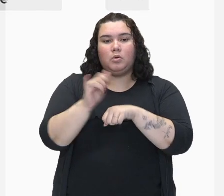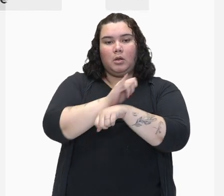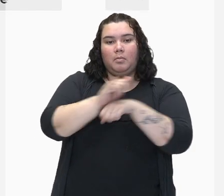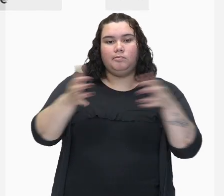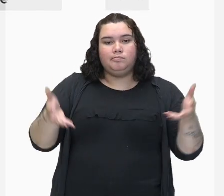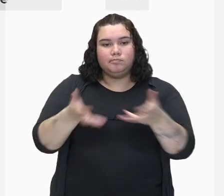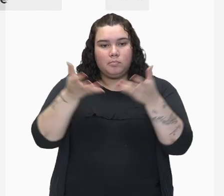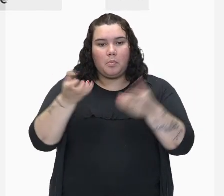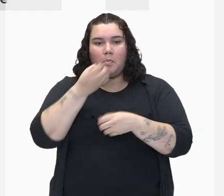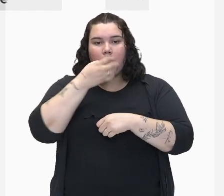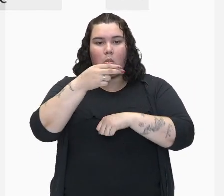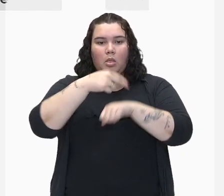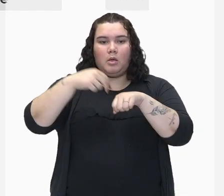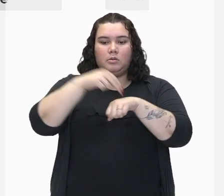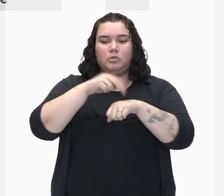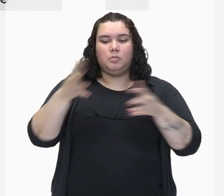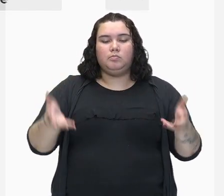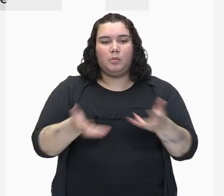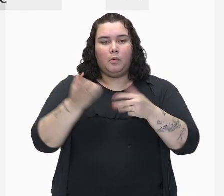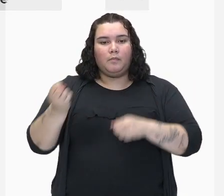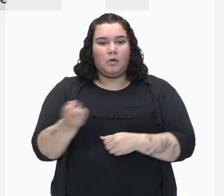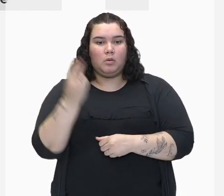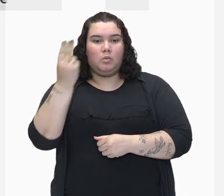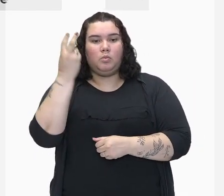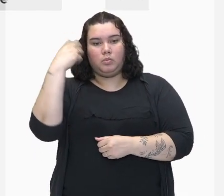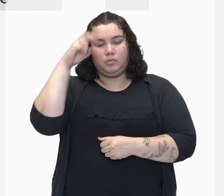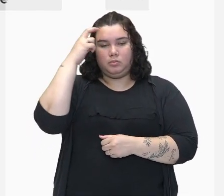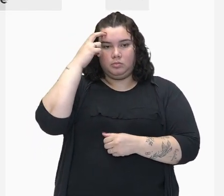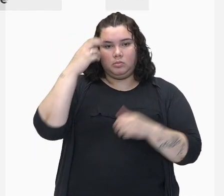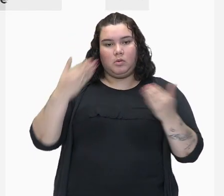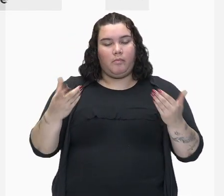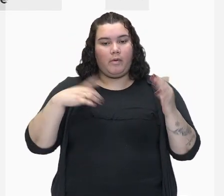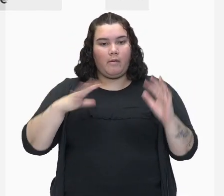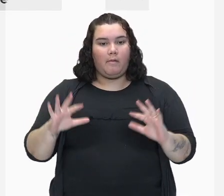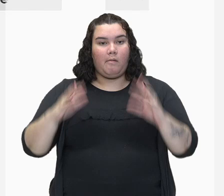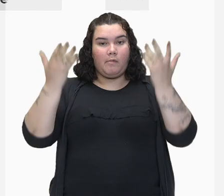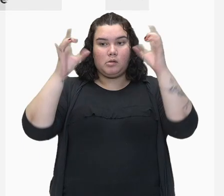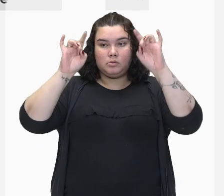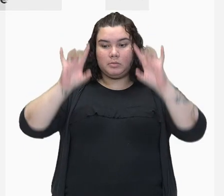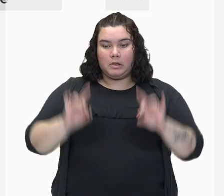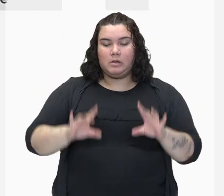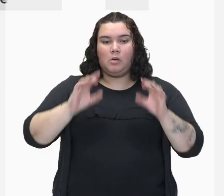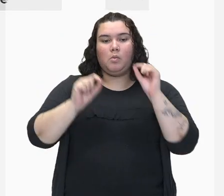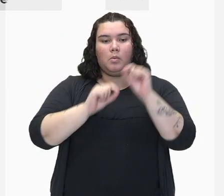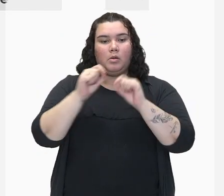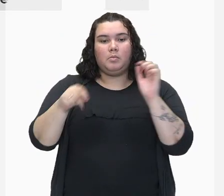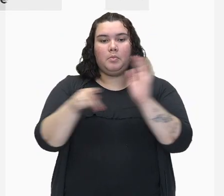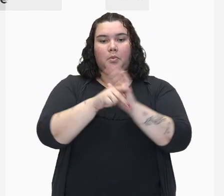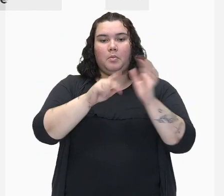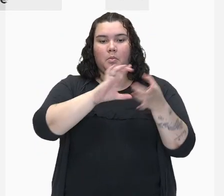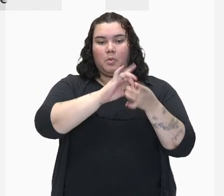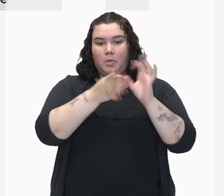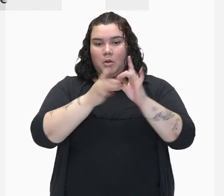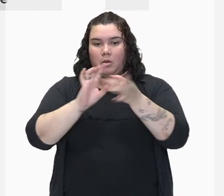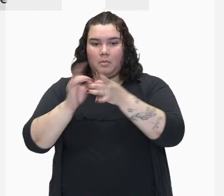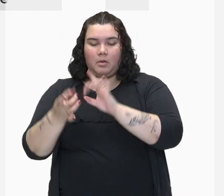coerção. Grandes eventos como os Jogos Olímpicos ajudam a consolidar esse tipo de influência global.